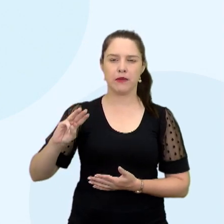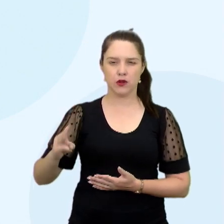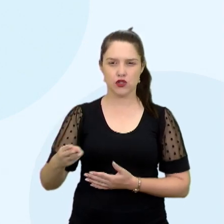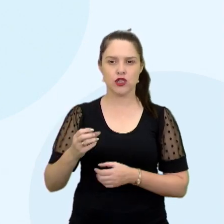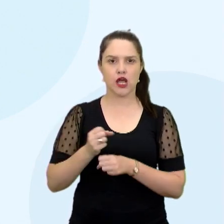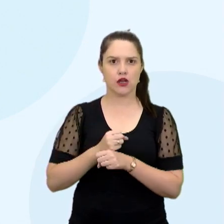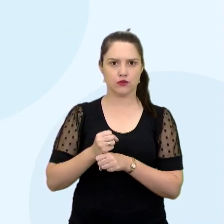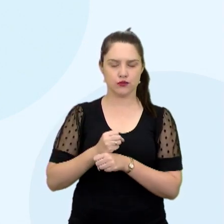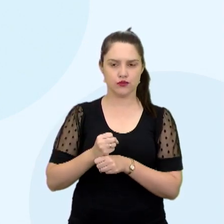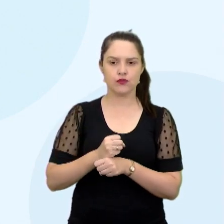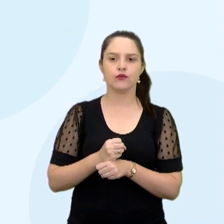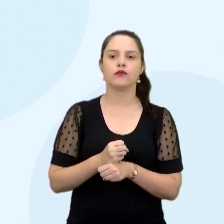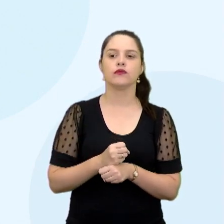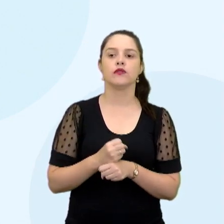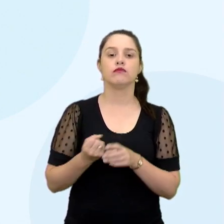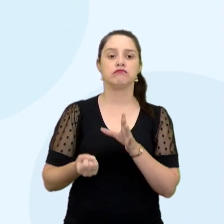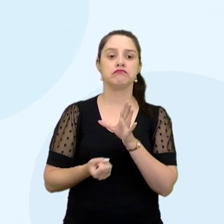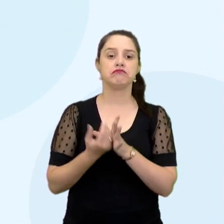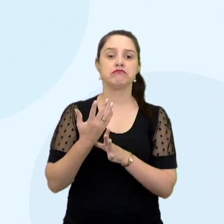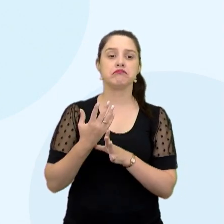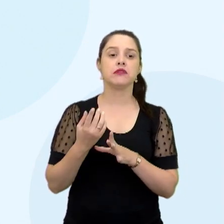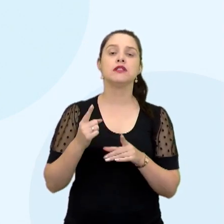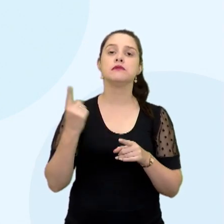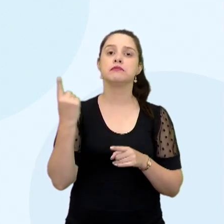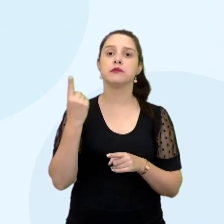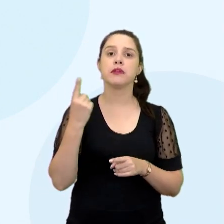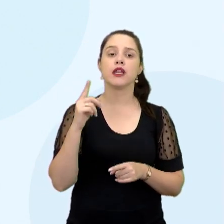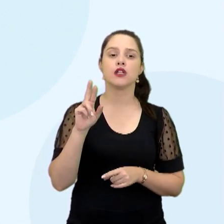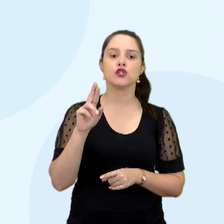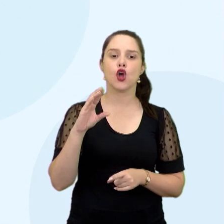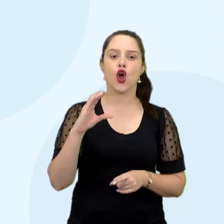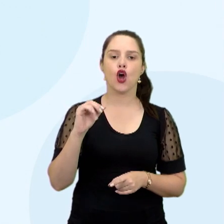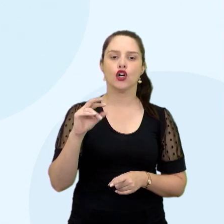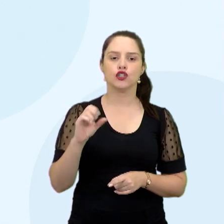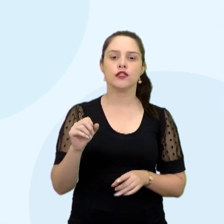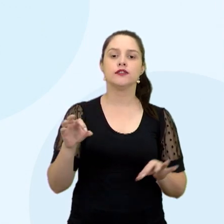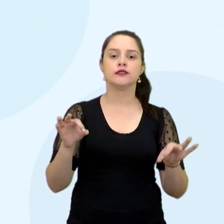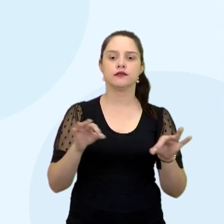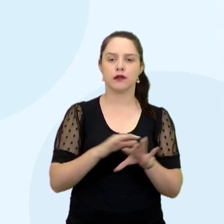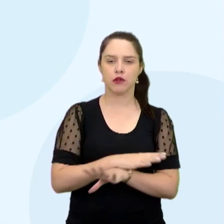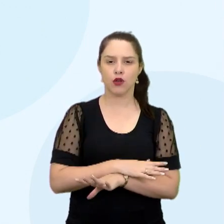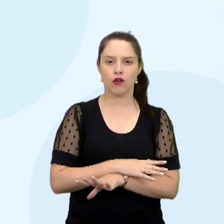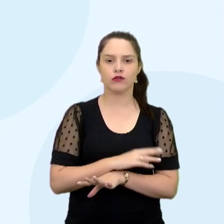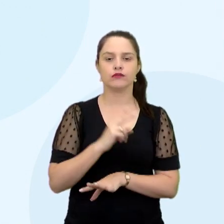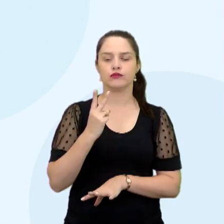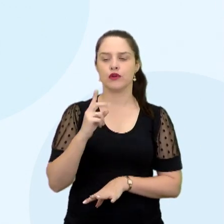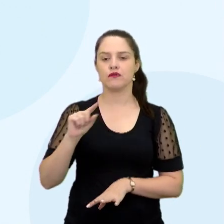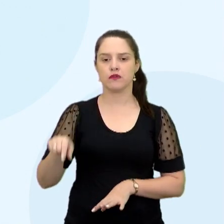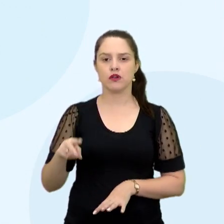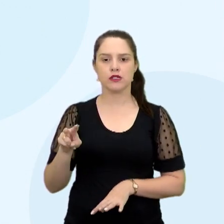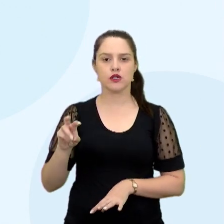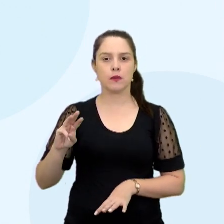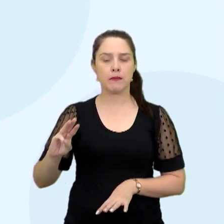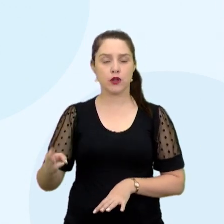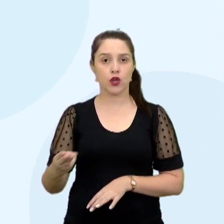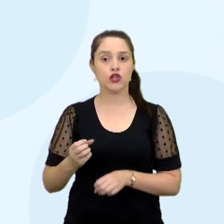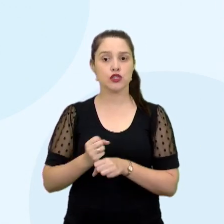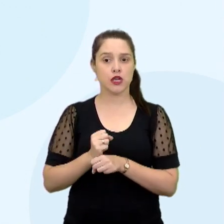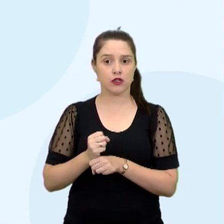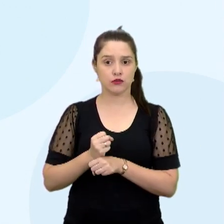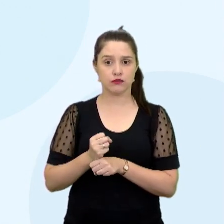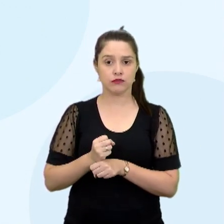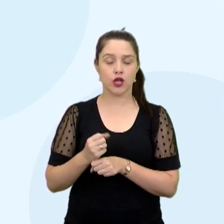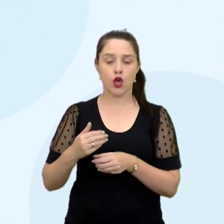3,85 bilhões de anos, com a formação das primeiras rochas, e terminou em torno aí de 2,5 bilhões de anos.